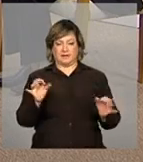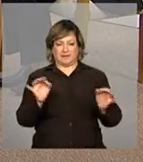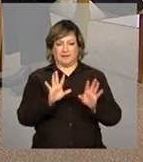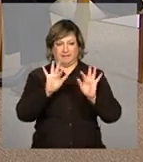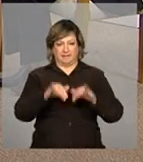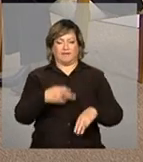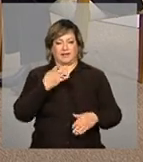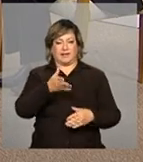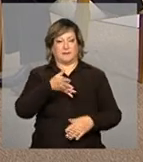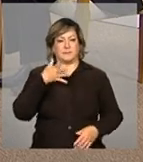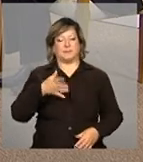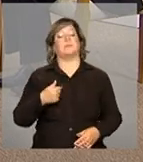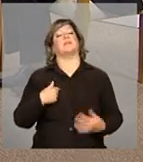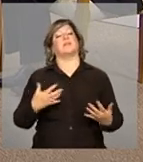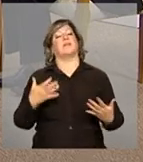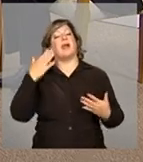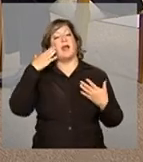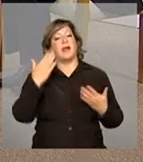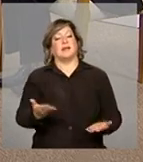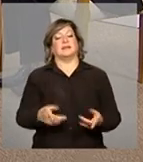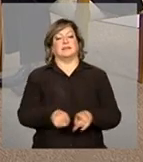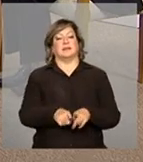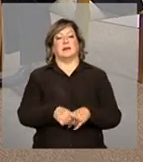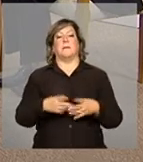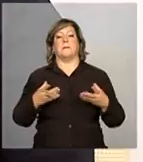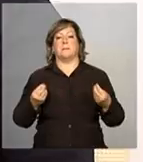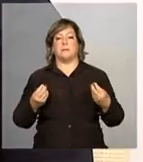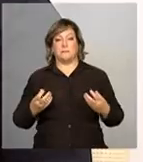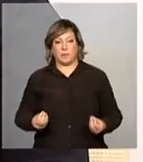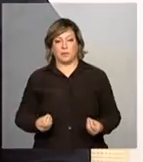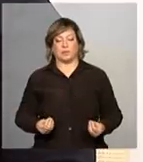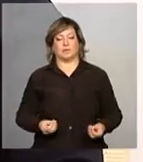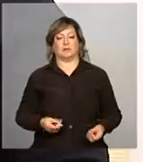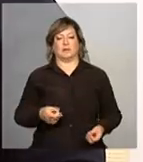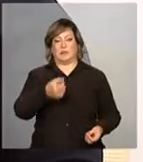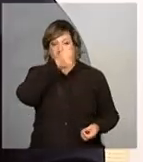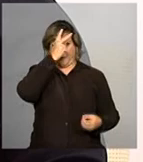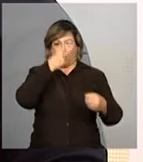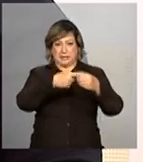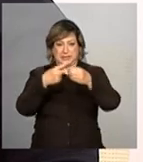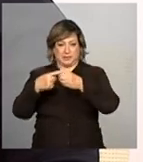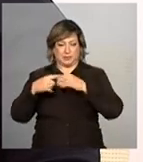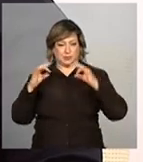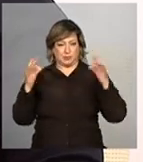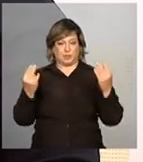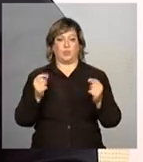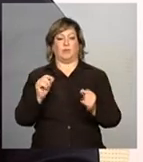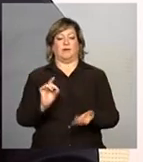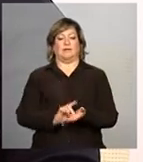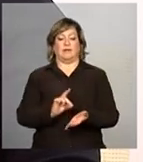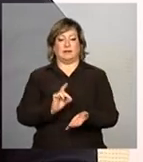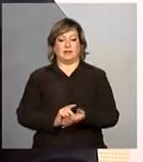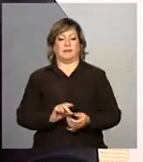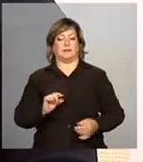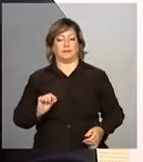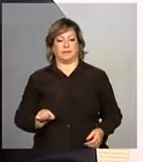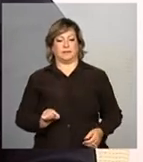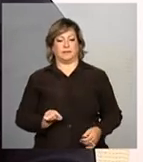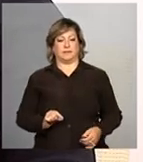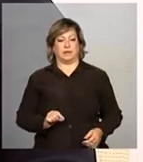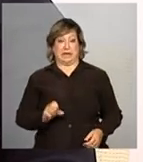eu também quero agradecer muito agradecer os municípios viu Adriana na verdade a